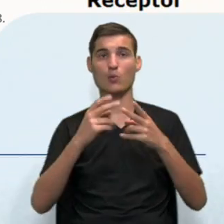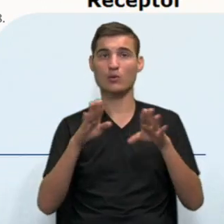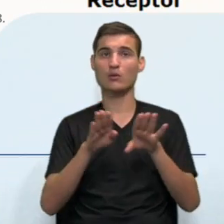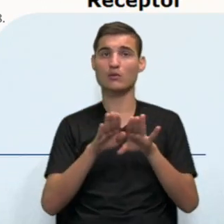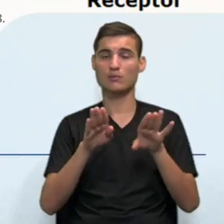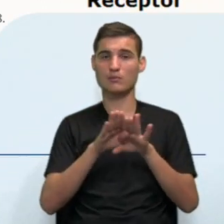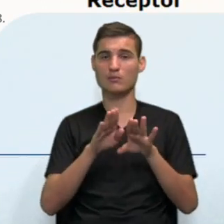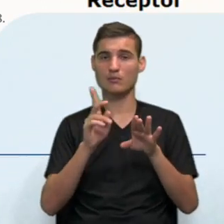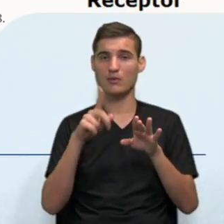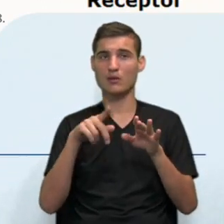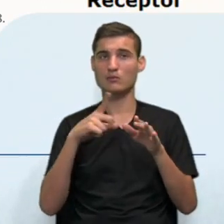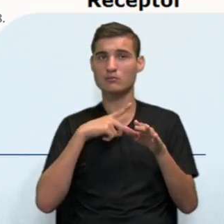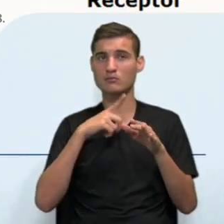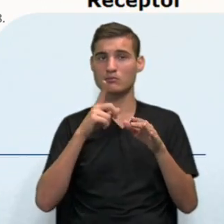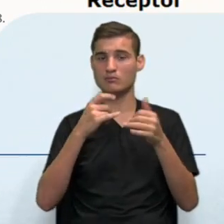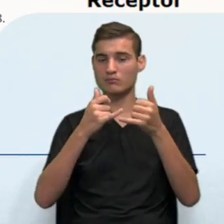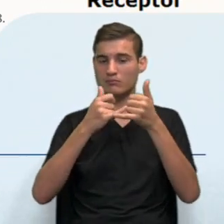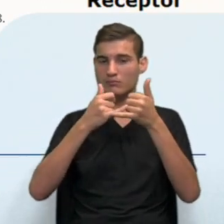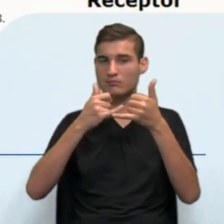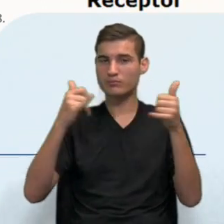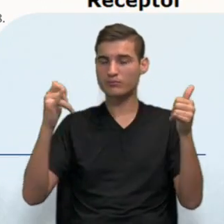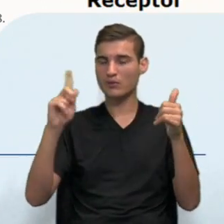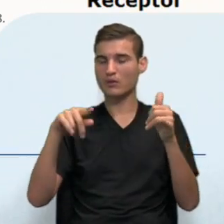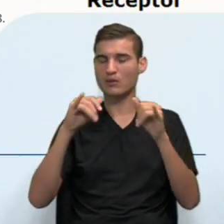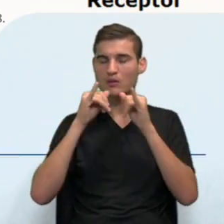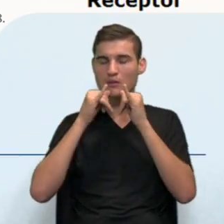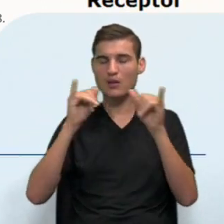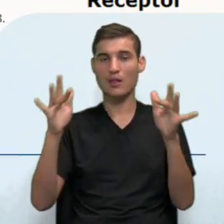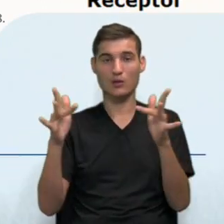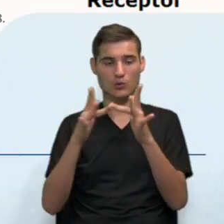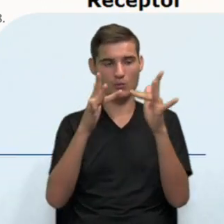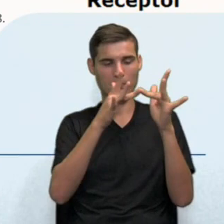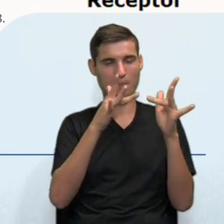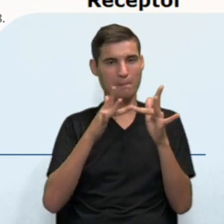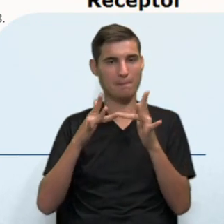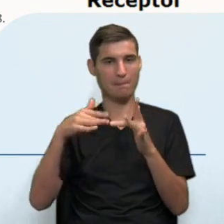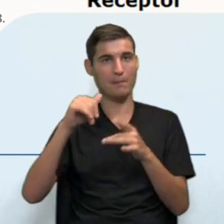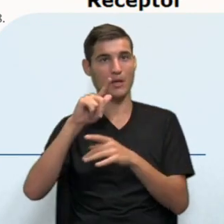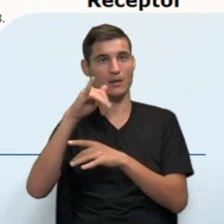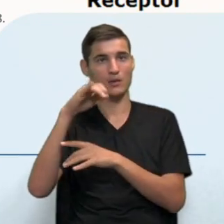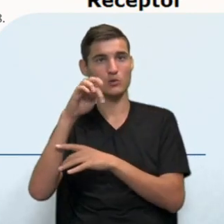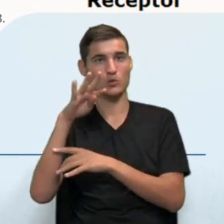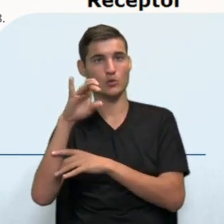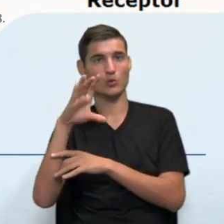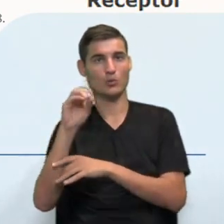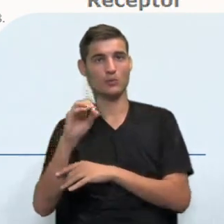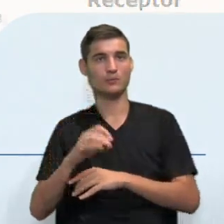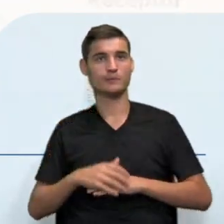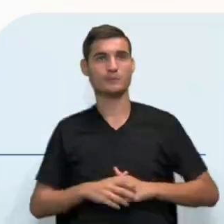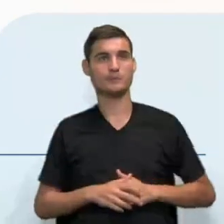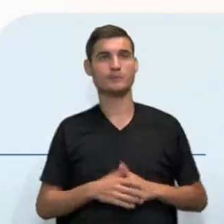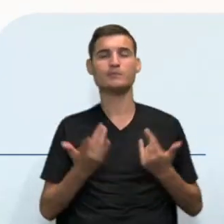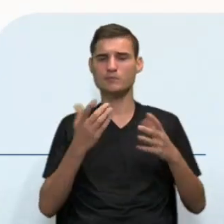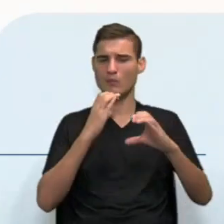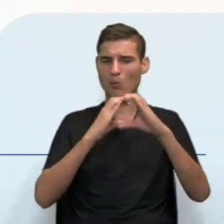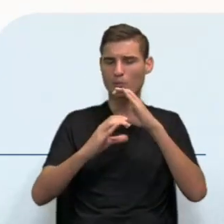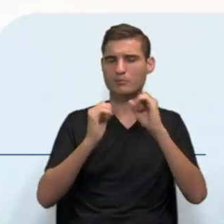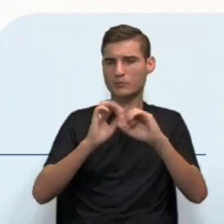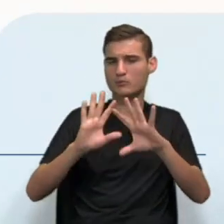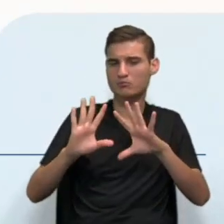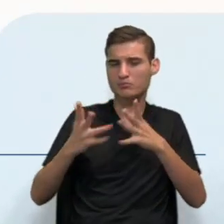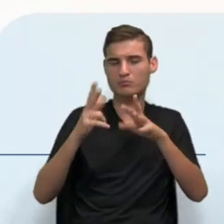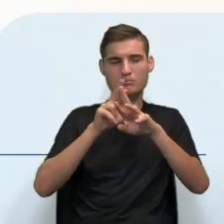eletromagnéticas. Então, esse é o canal de comunicação. E a comunicação ela pode acontecer de diversas